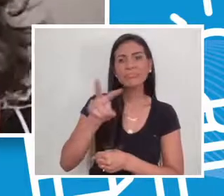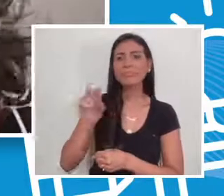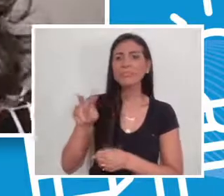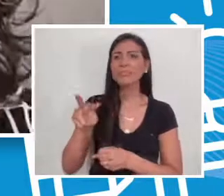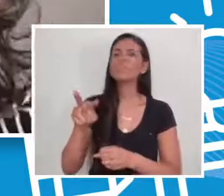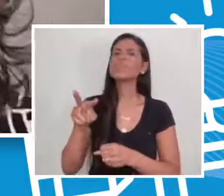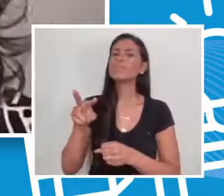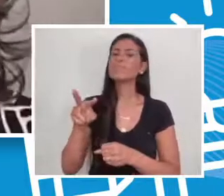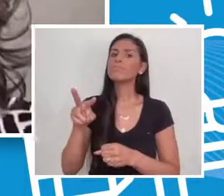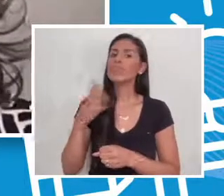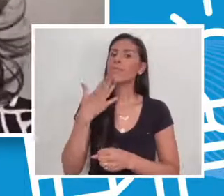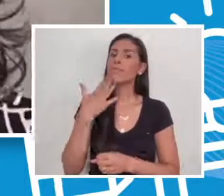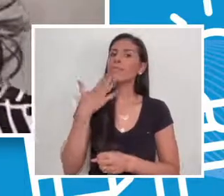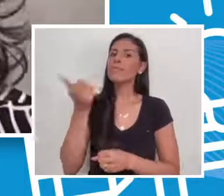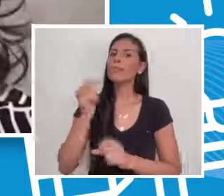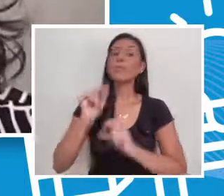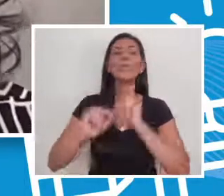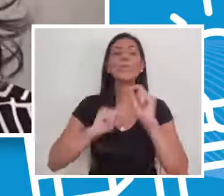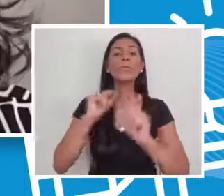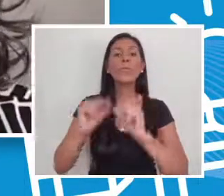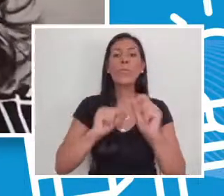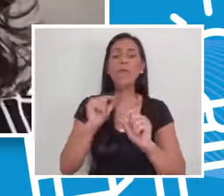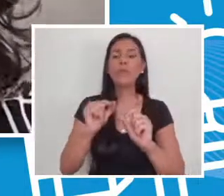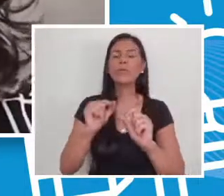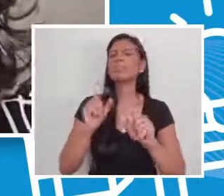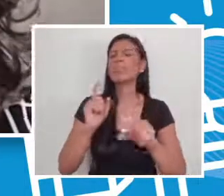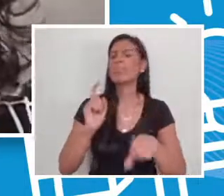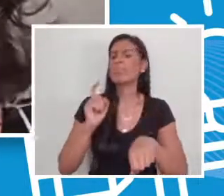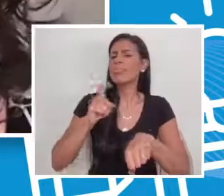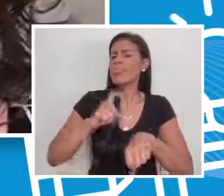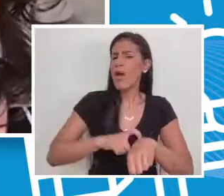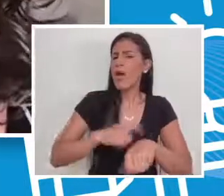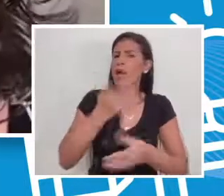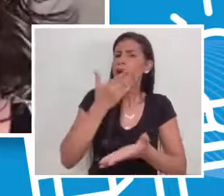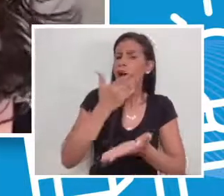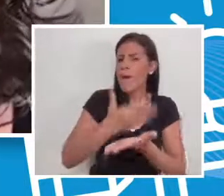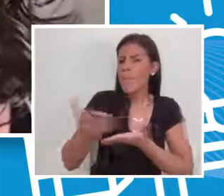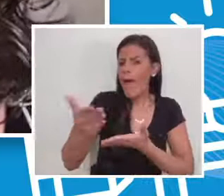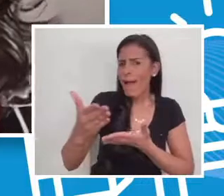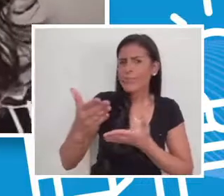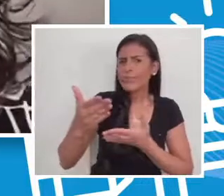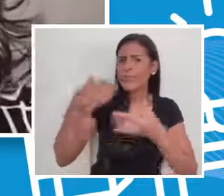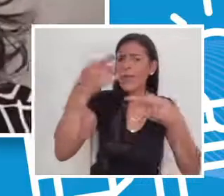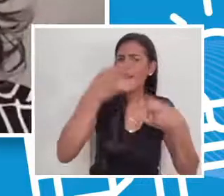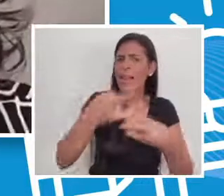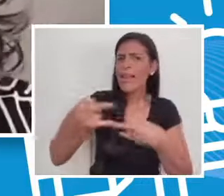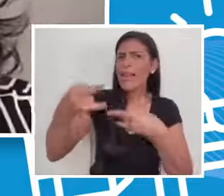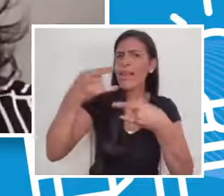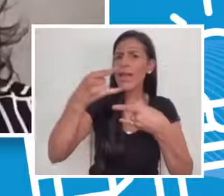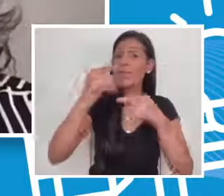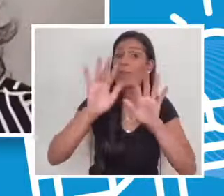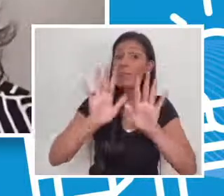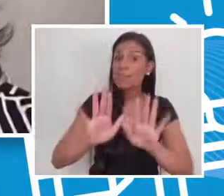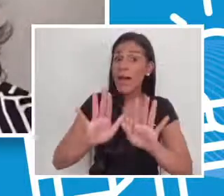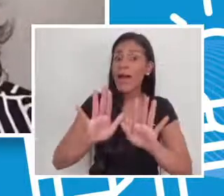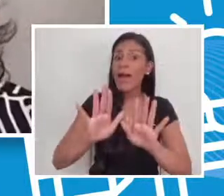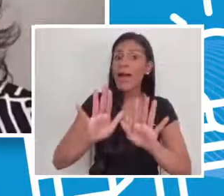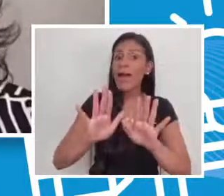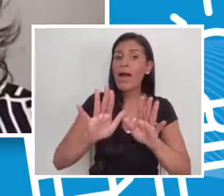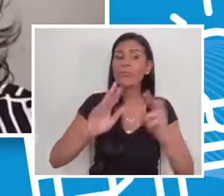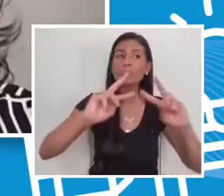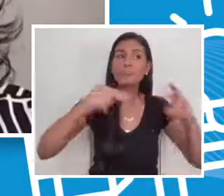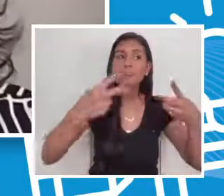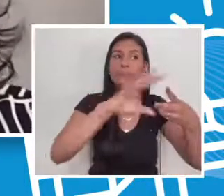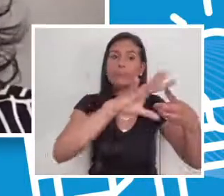convidar, mesmo que em cima da hora, assim, falar, é uma boa conversa que está aqui acontecendo, tem engajado as